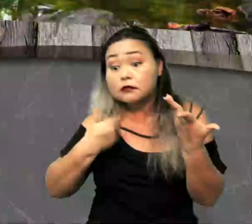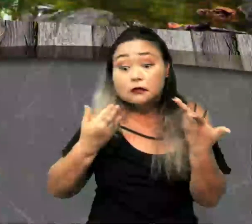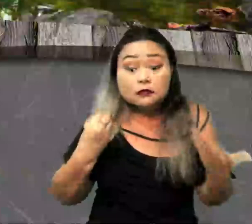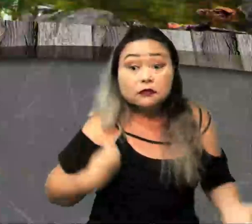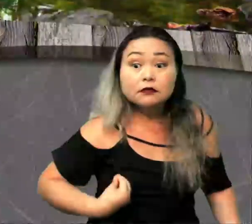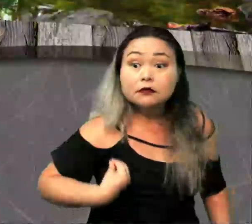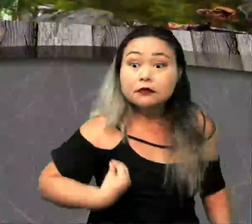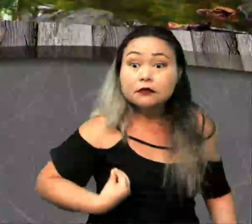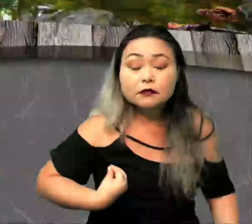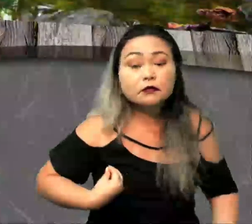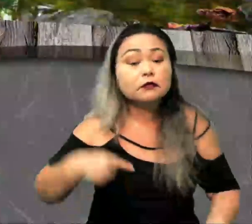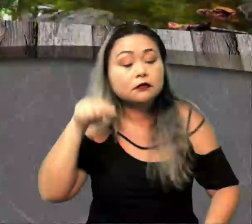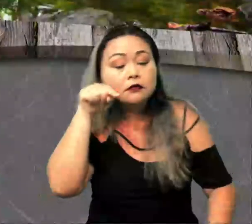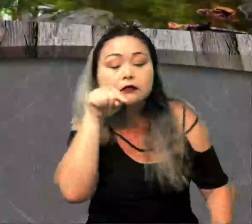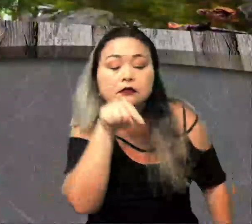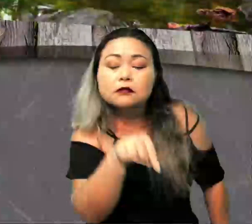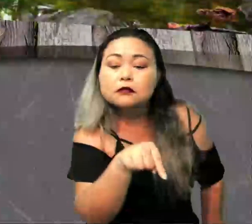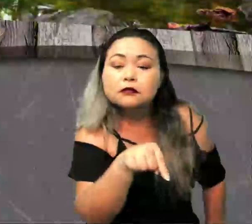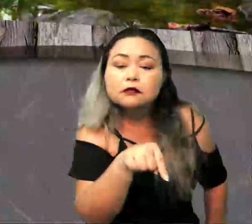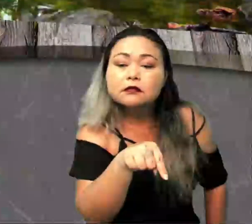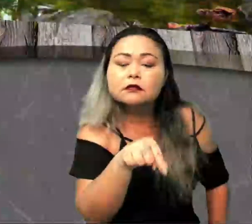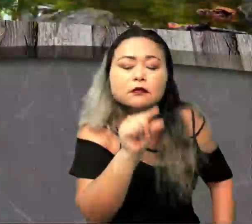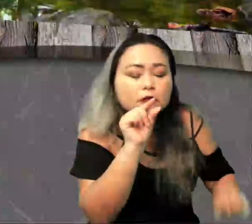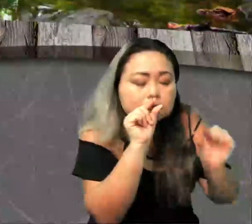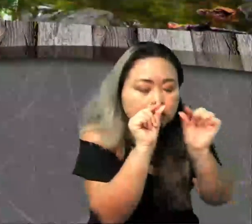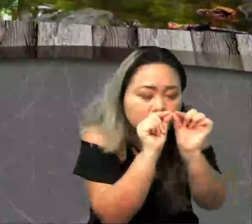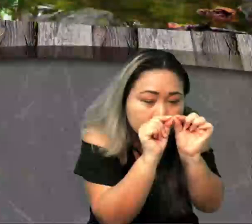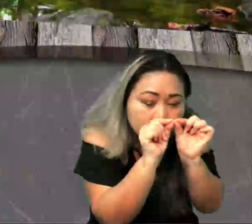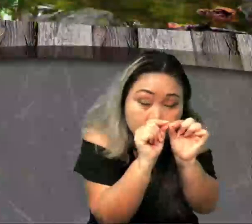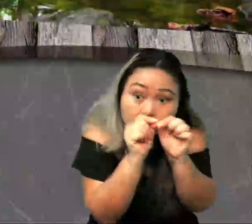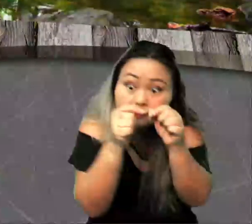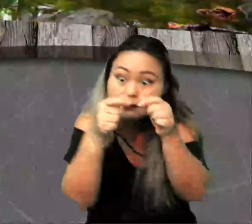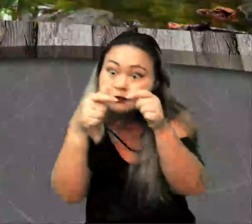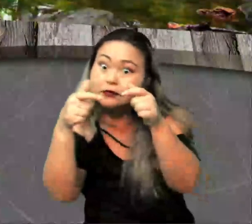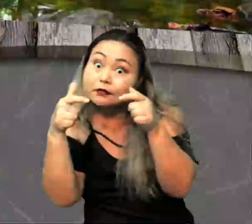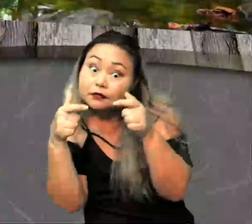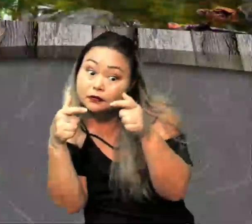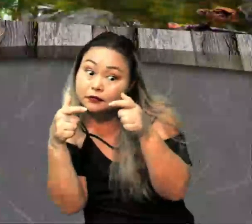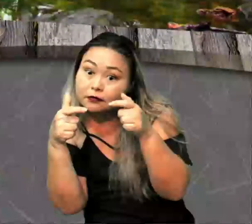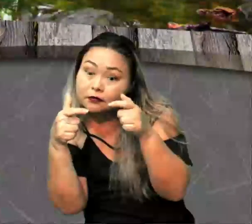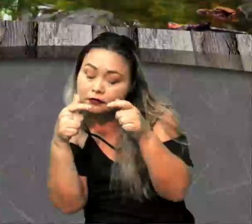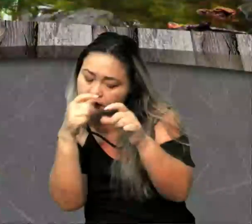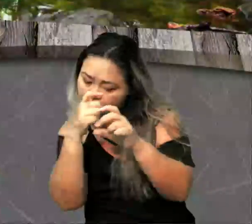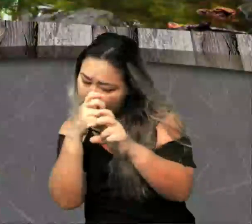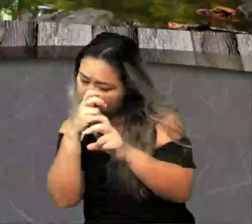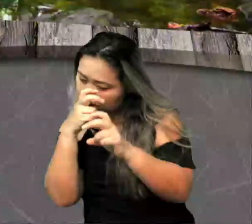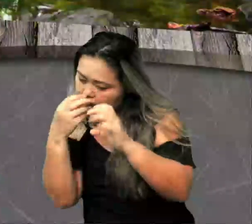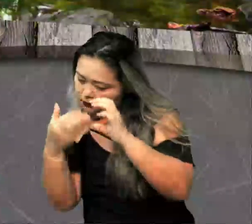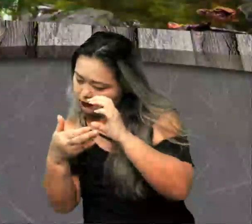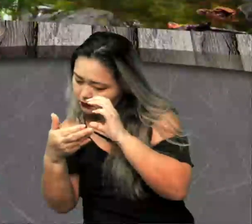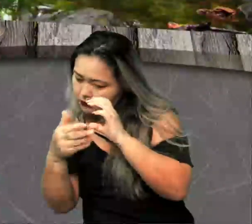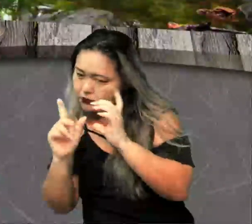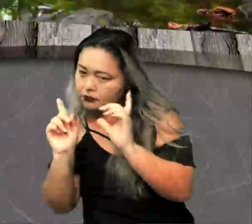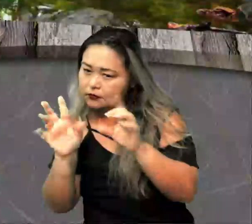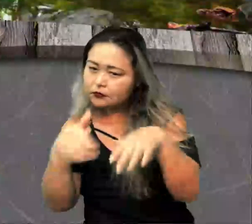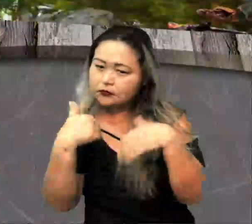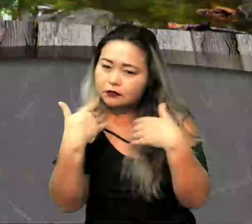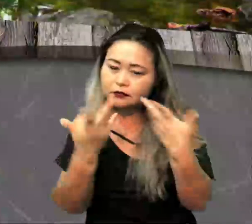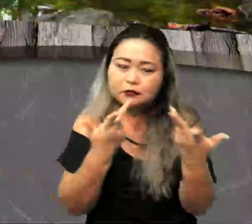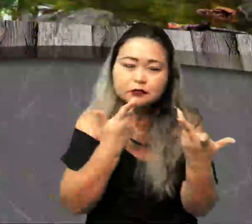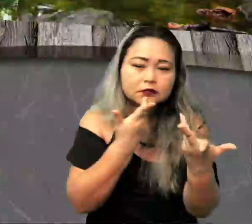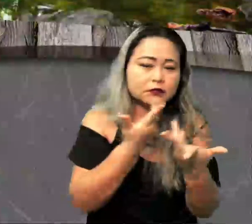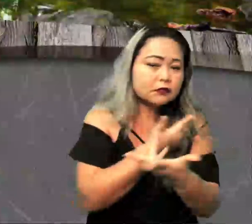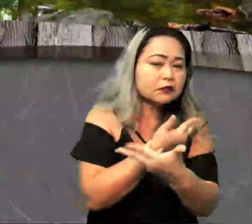vida, sejam elas micro ou macroscópicas, certo? Nós já falamos